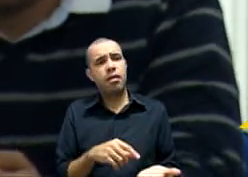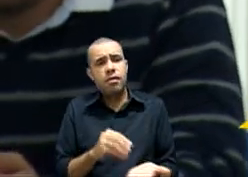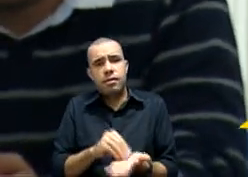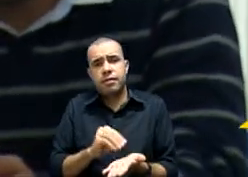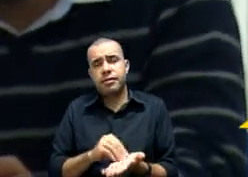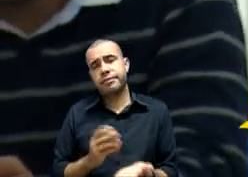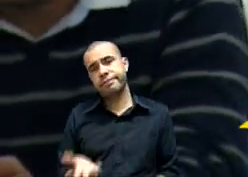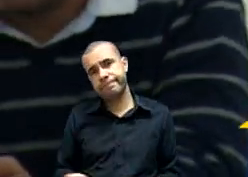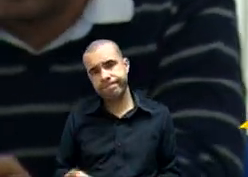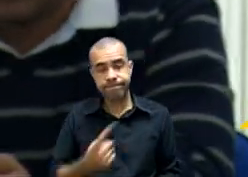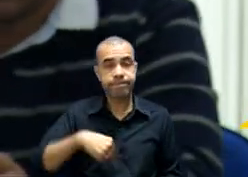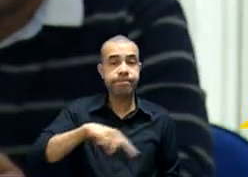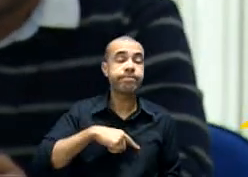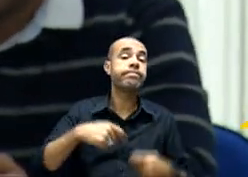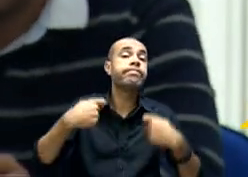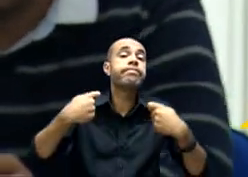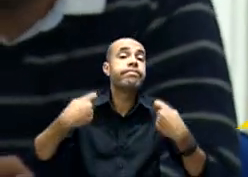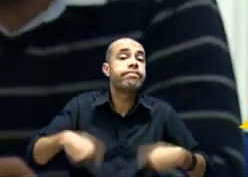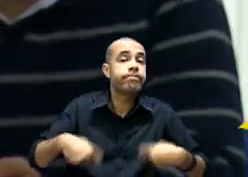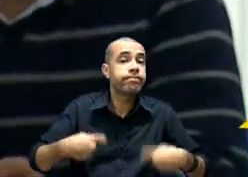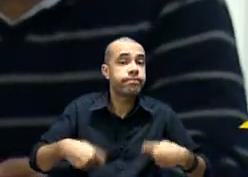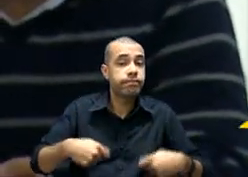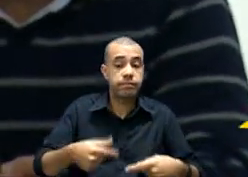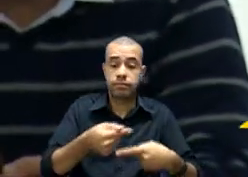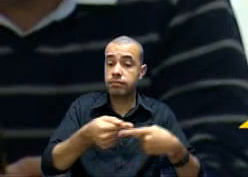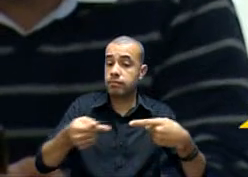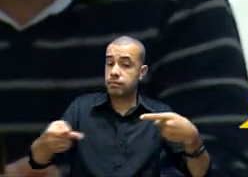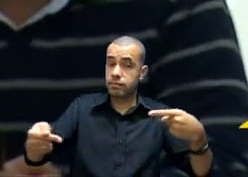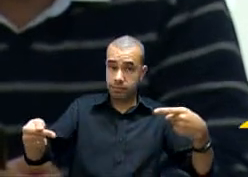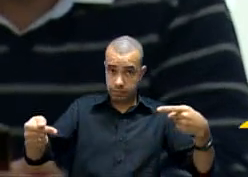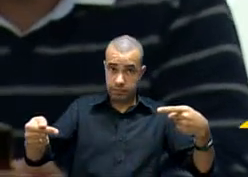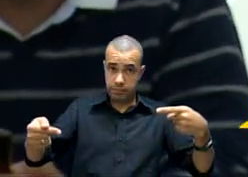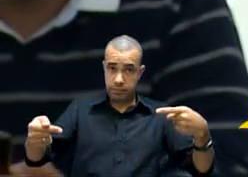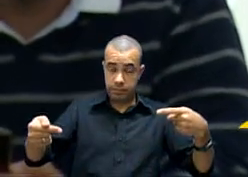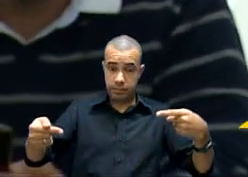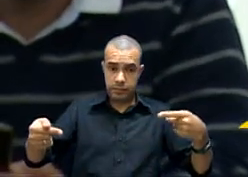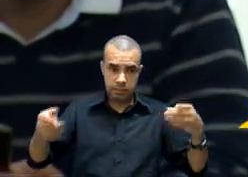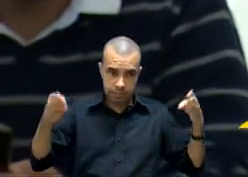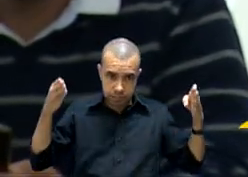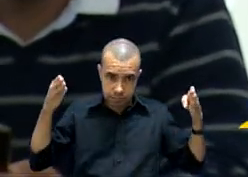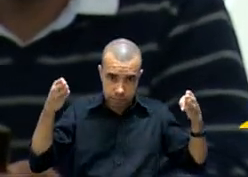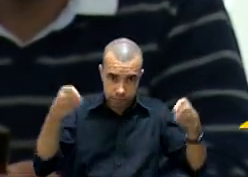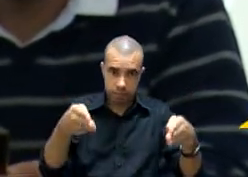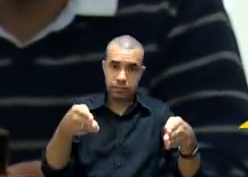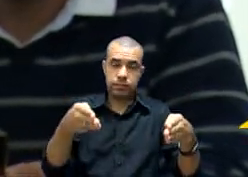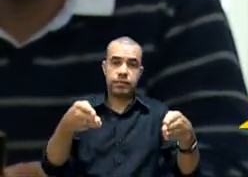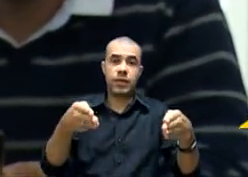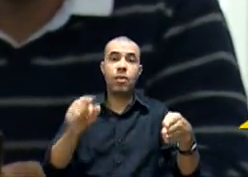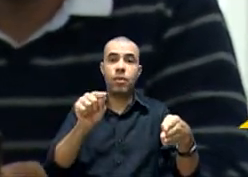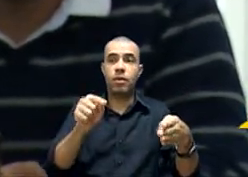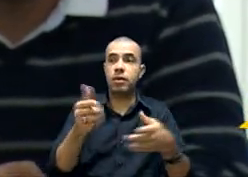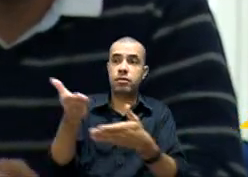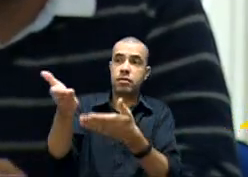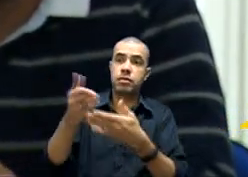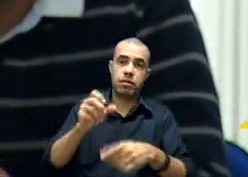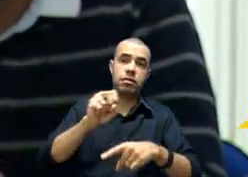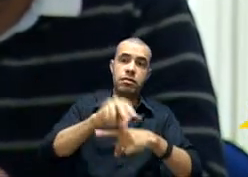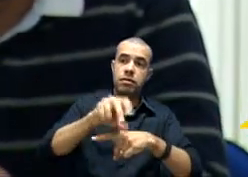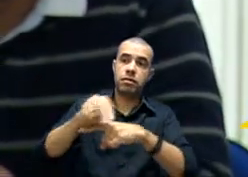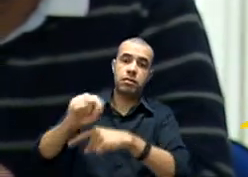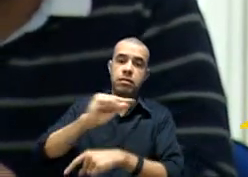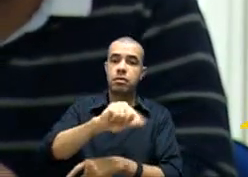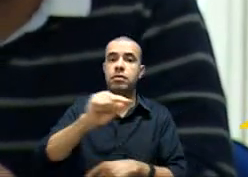nós precisamos aí com essa semana é valorizar esse espaço e cobrar que haja contratação de mais profissionais